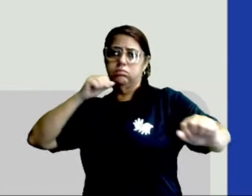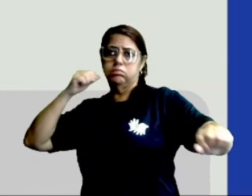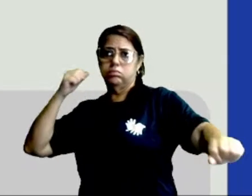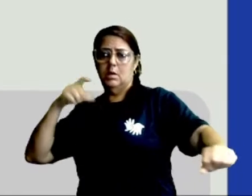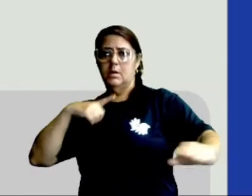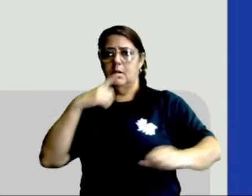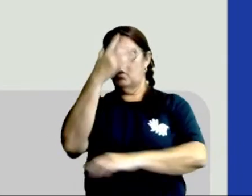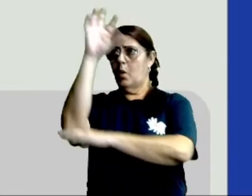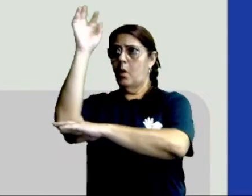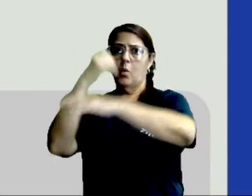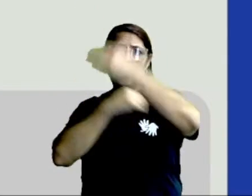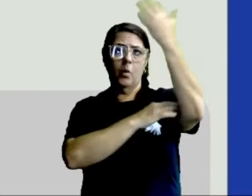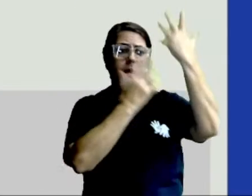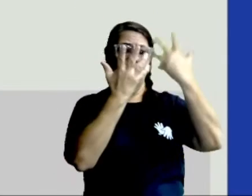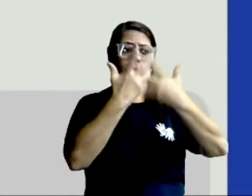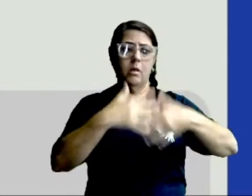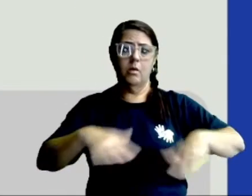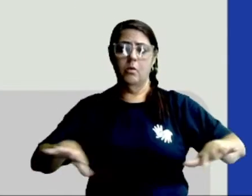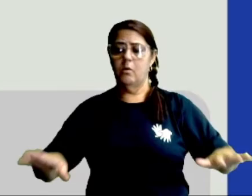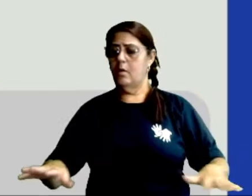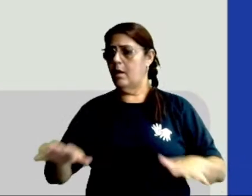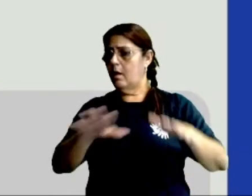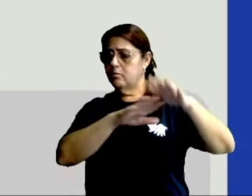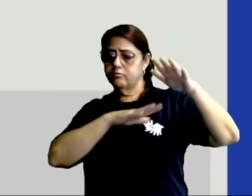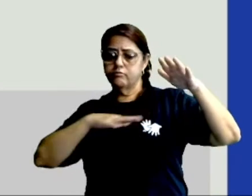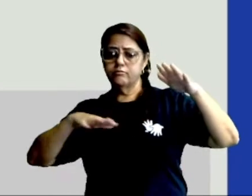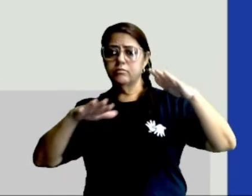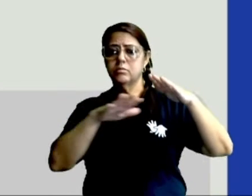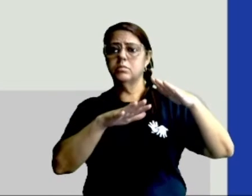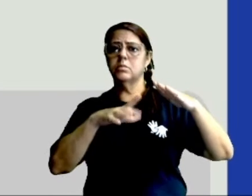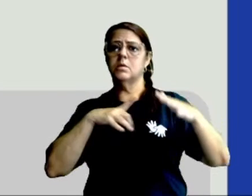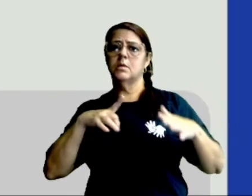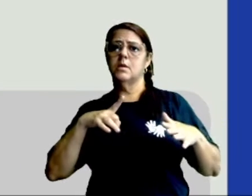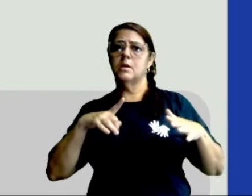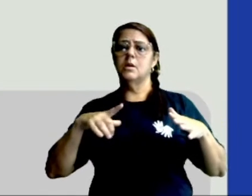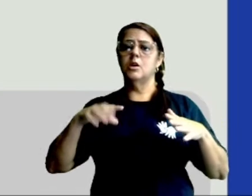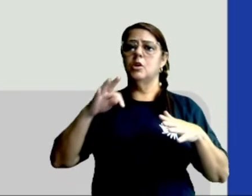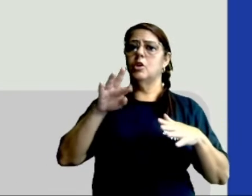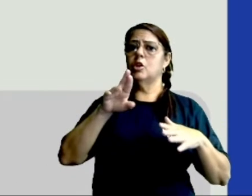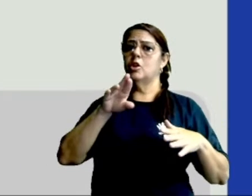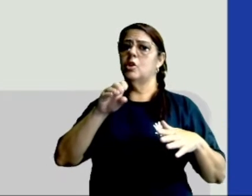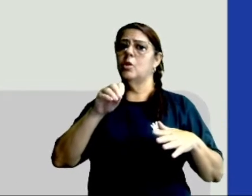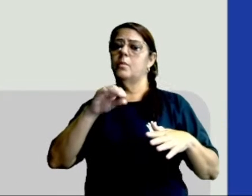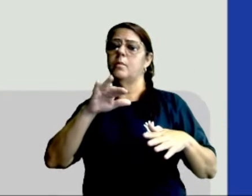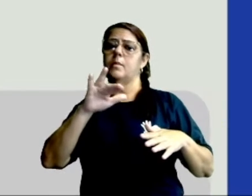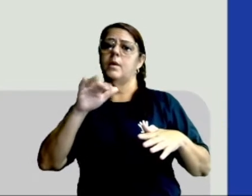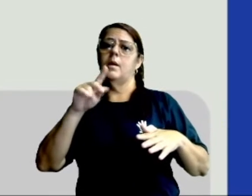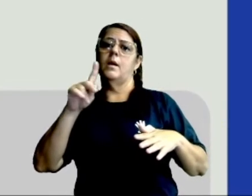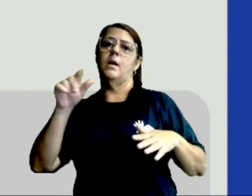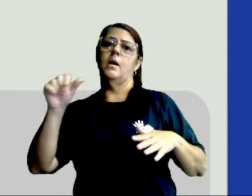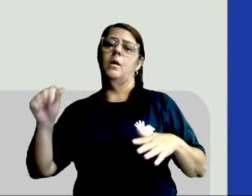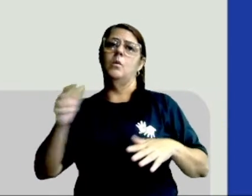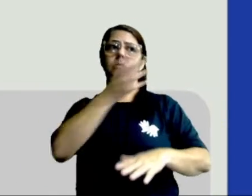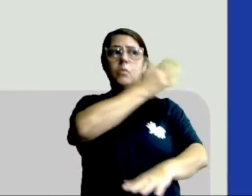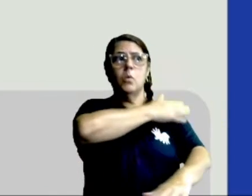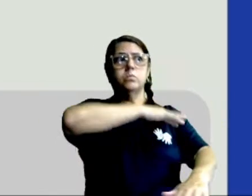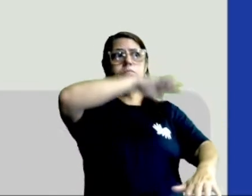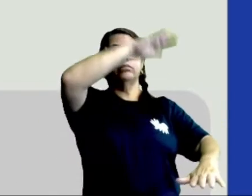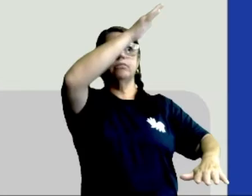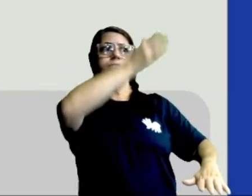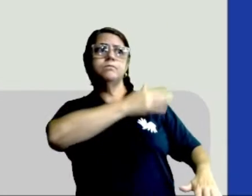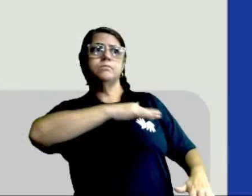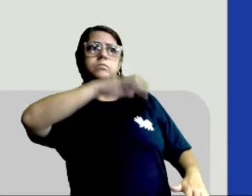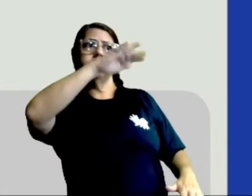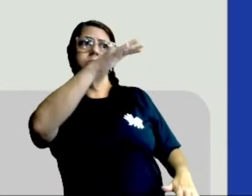de meios naturais, glaciais, desertos quentes e frios, tropicais, temperados, montanhosos, além de